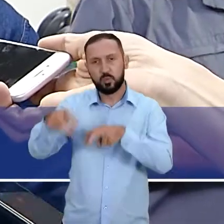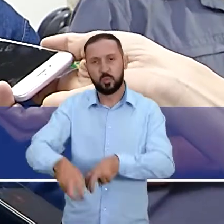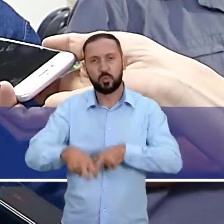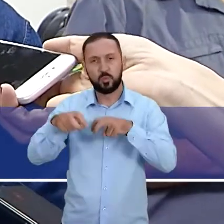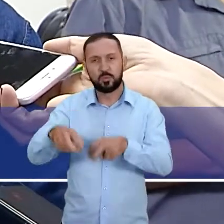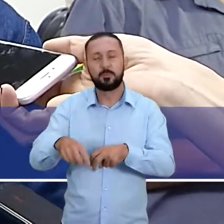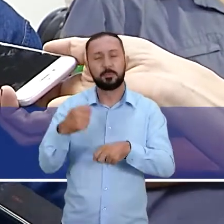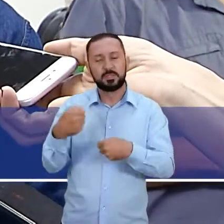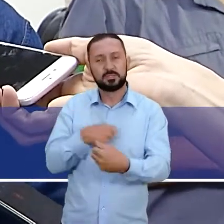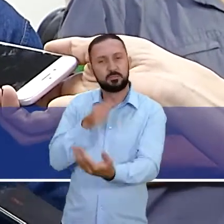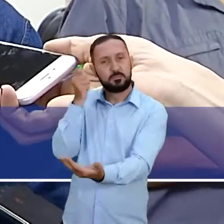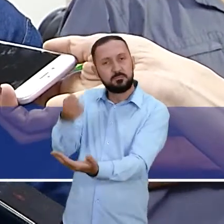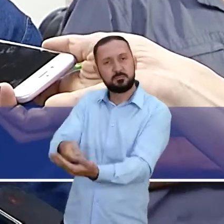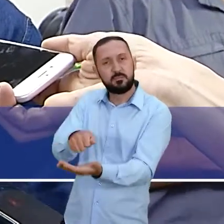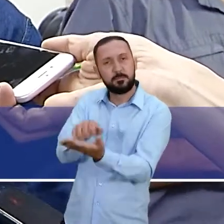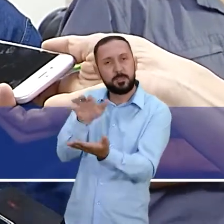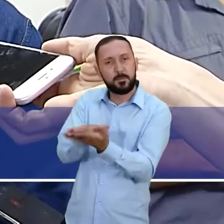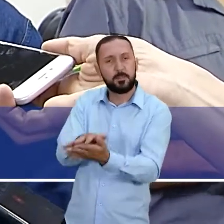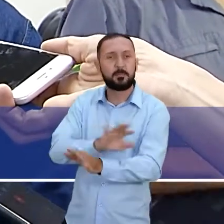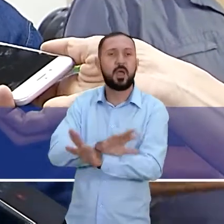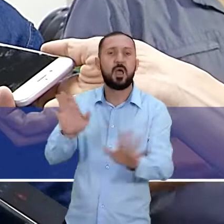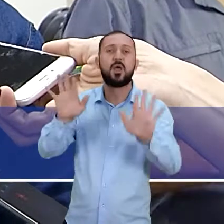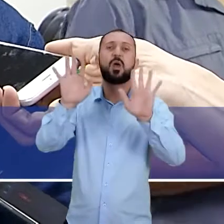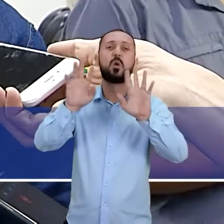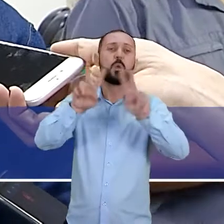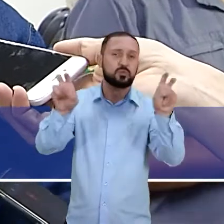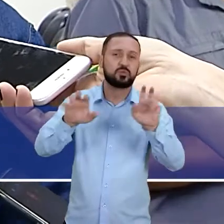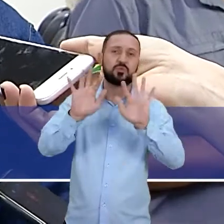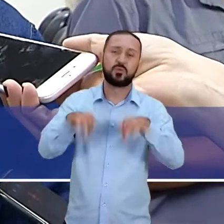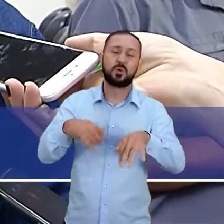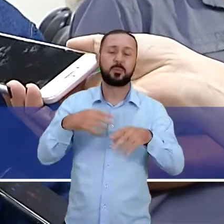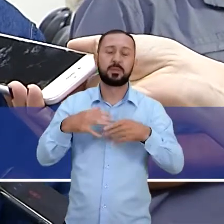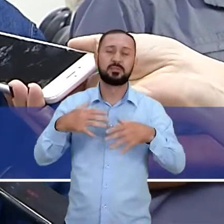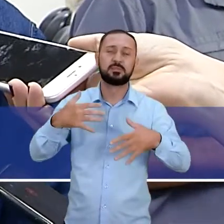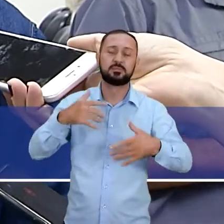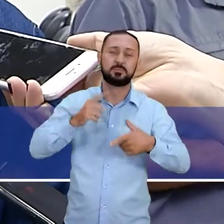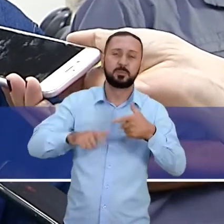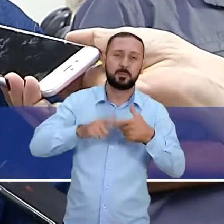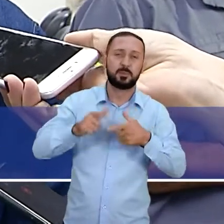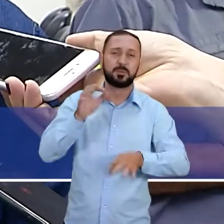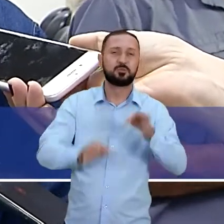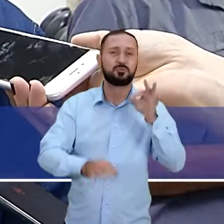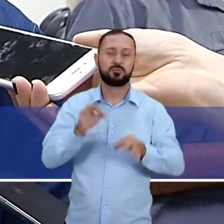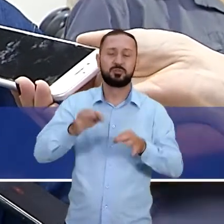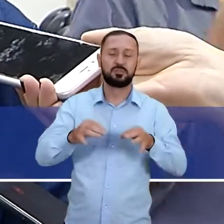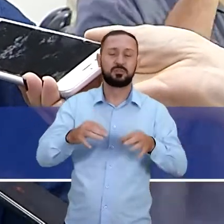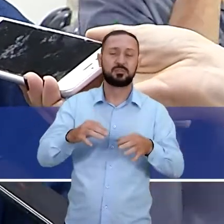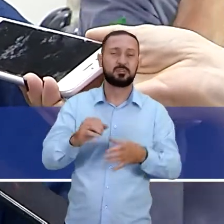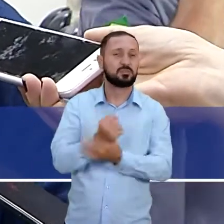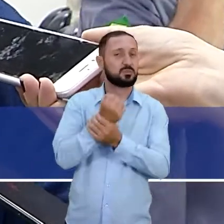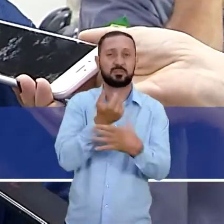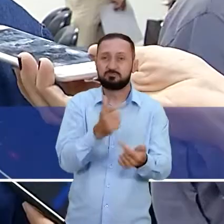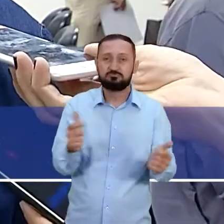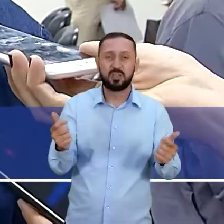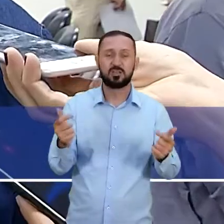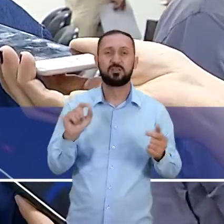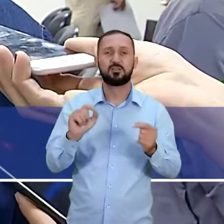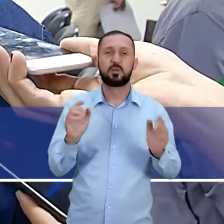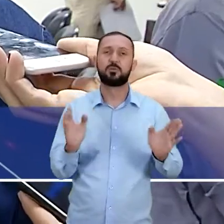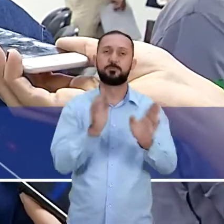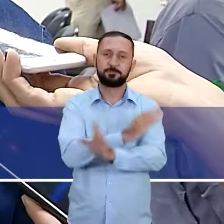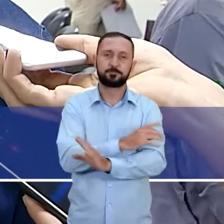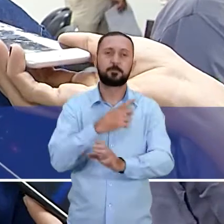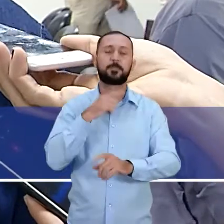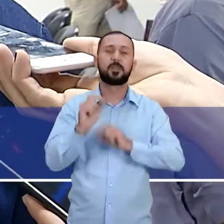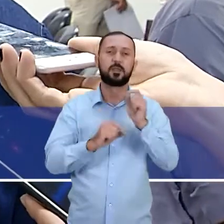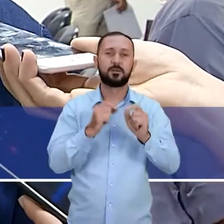rural precisa ser indenizado para se acabar com essas inseguranças jurídicas que hoje tem na região. A compensação